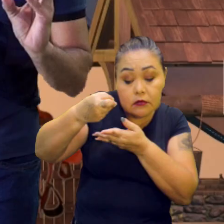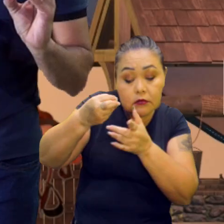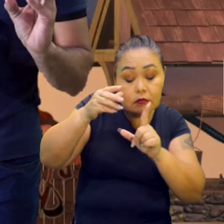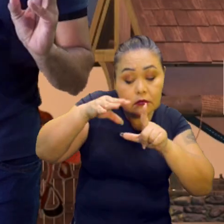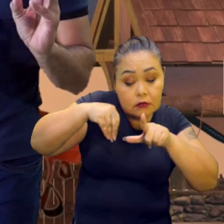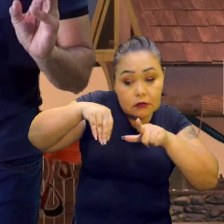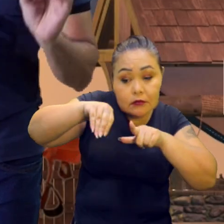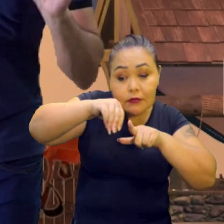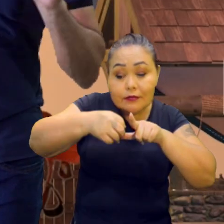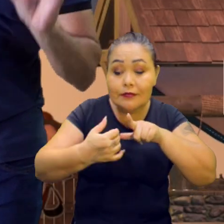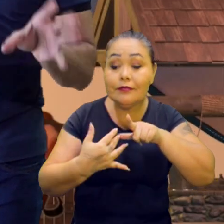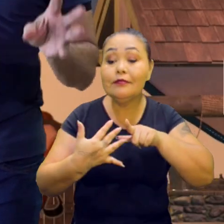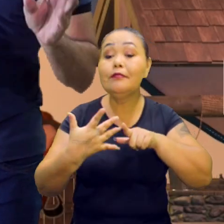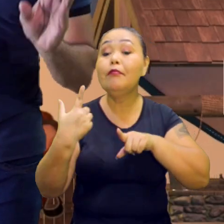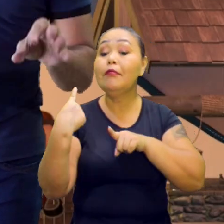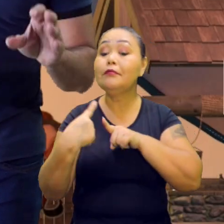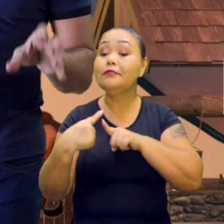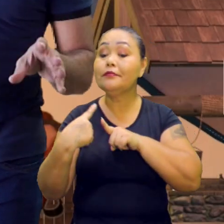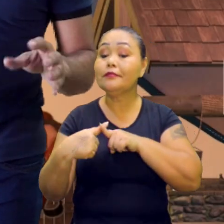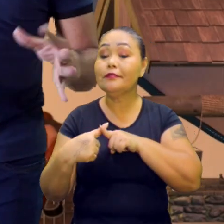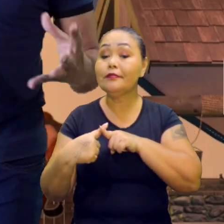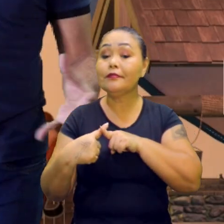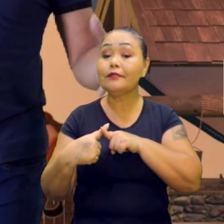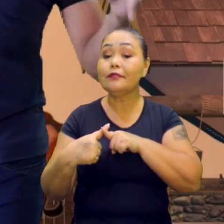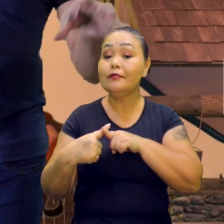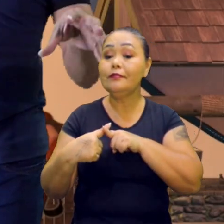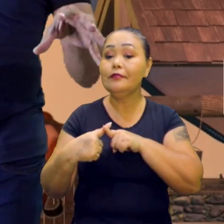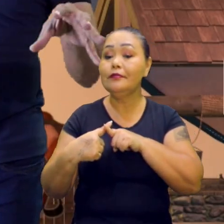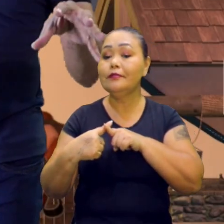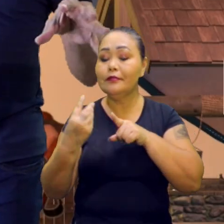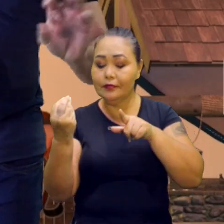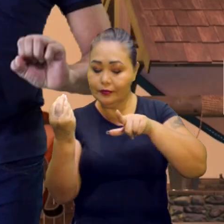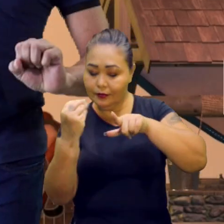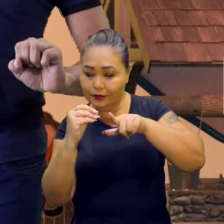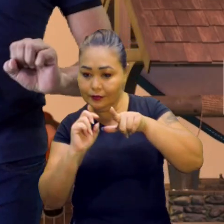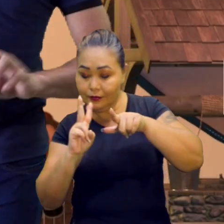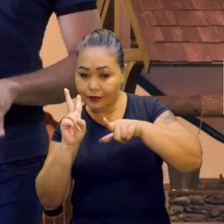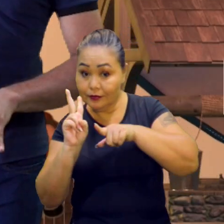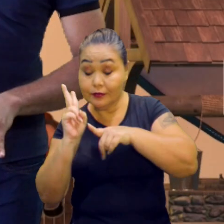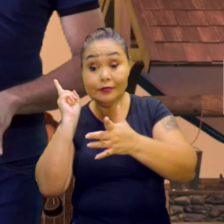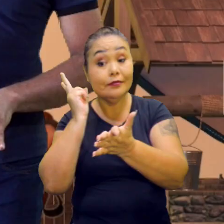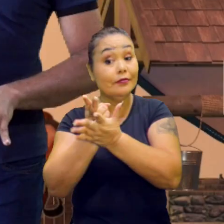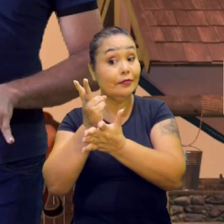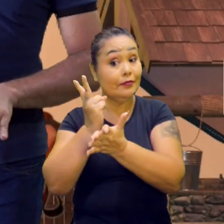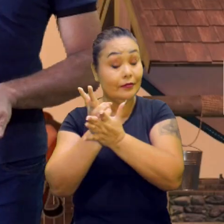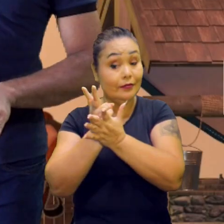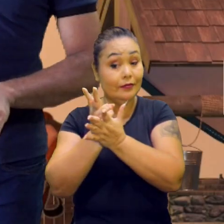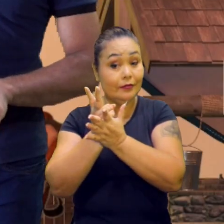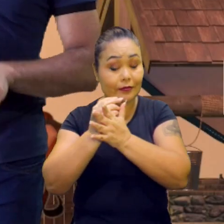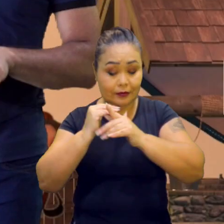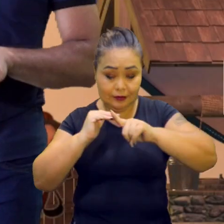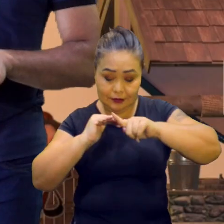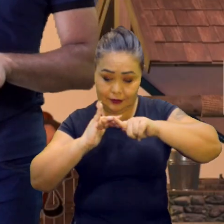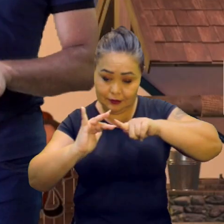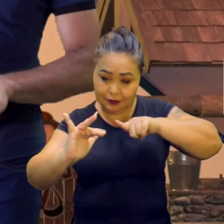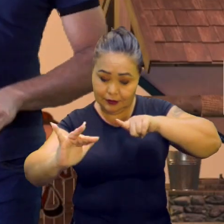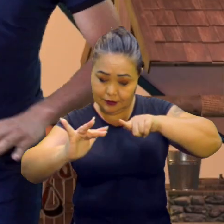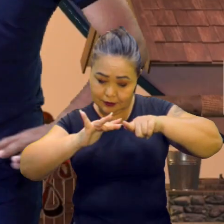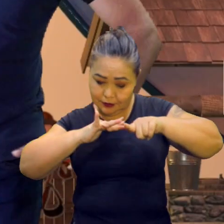Por quê, professor? Os exemplares de manutenção, eles vão manter essa vamos colocar como